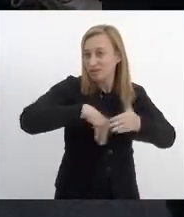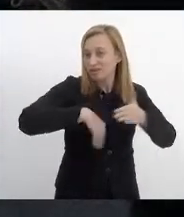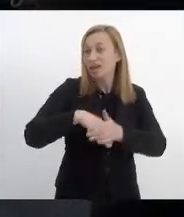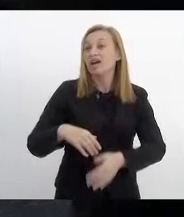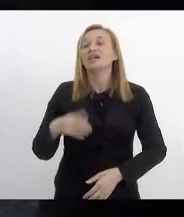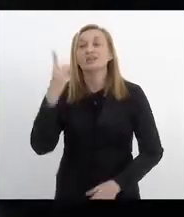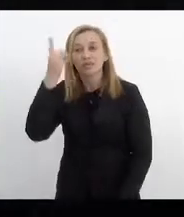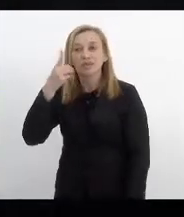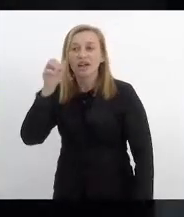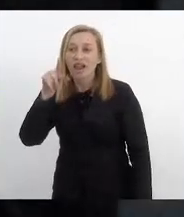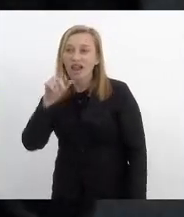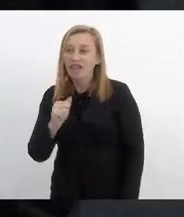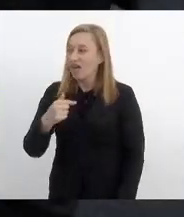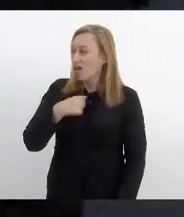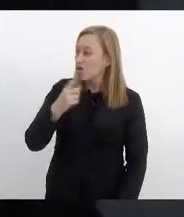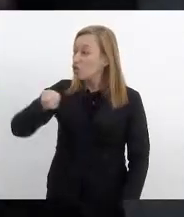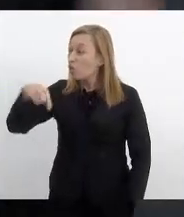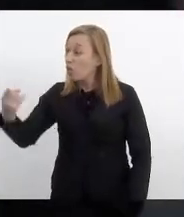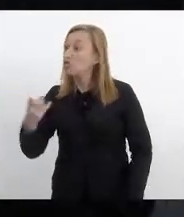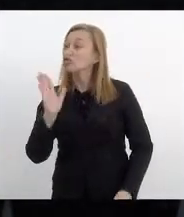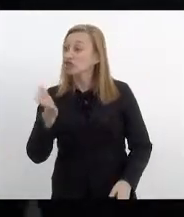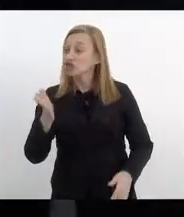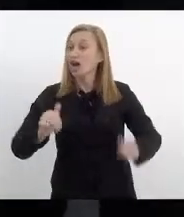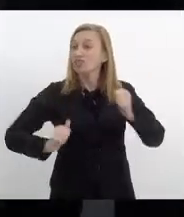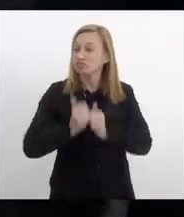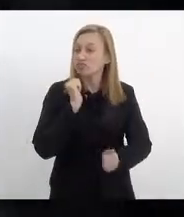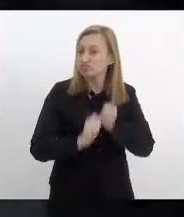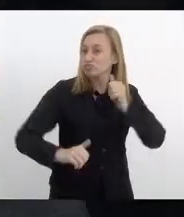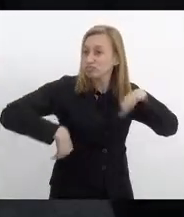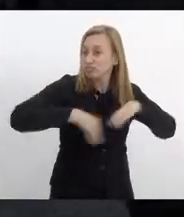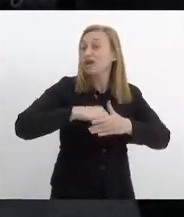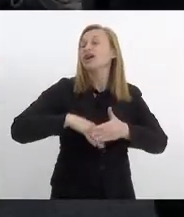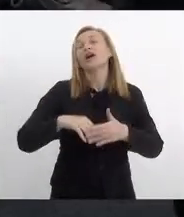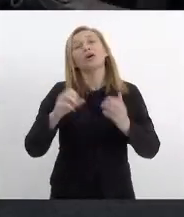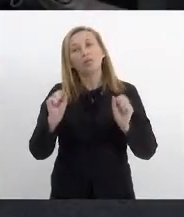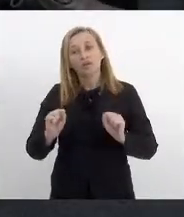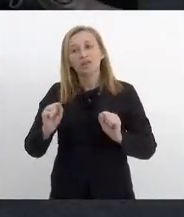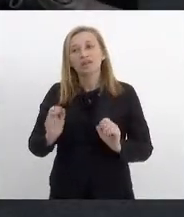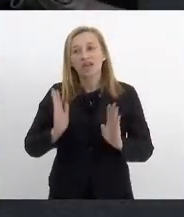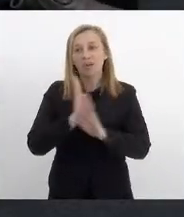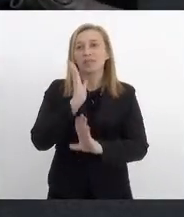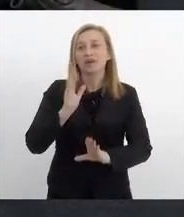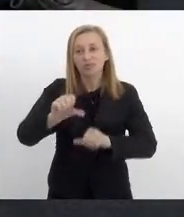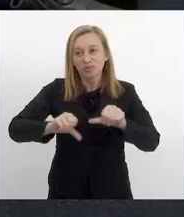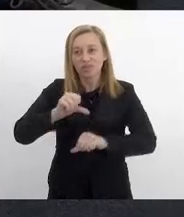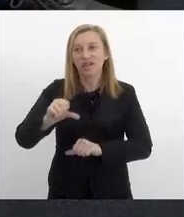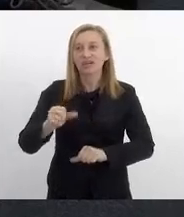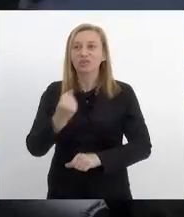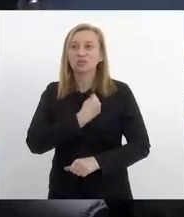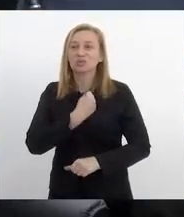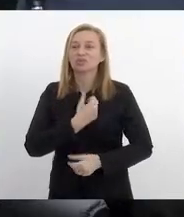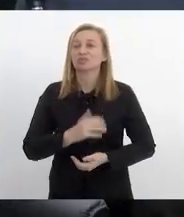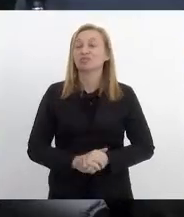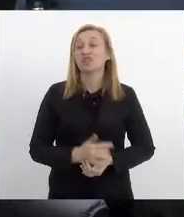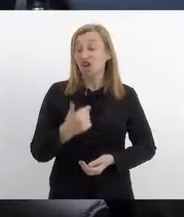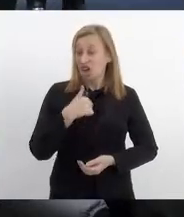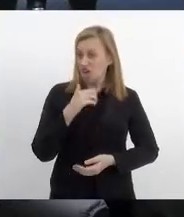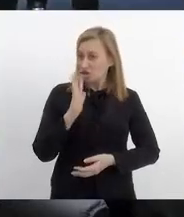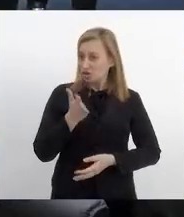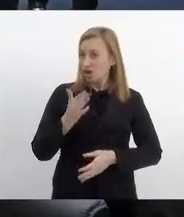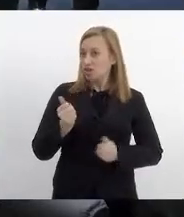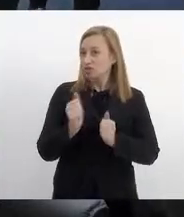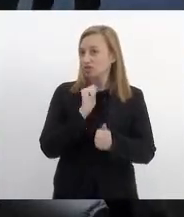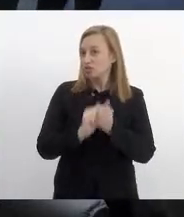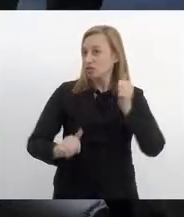Alana, eu e outras que já jogaram. De repente, a gente teria mudado esse placar. Obrigado, senhor presidente. Eu joguei lá